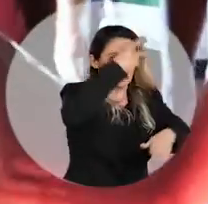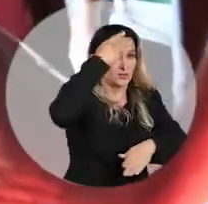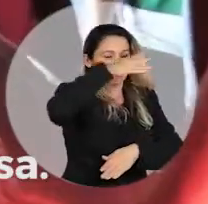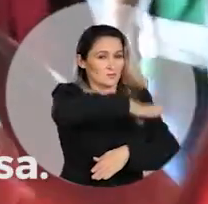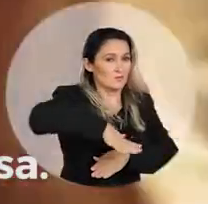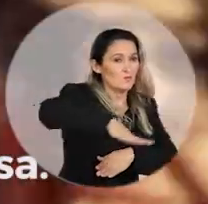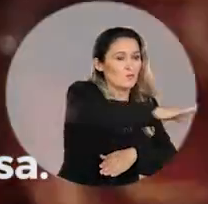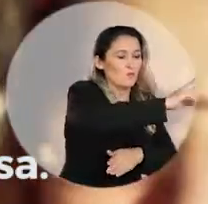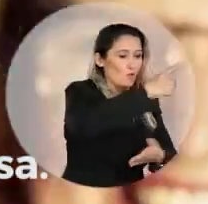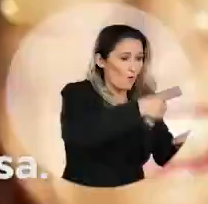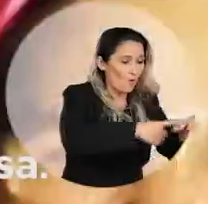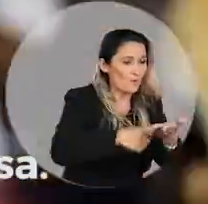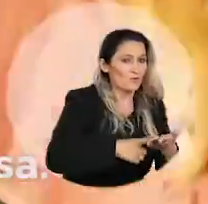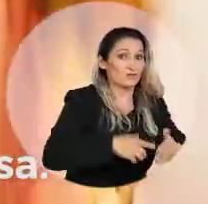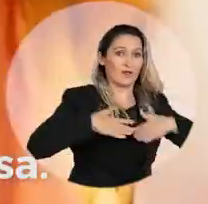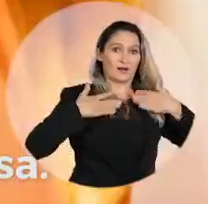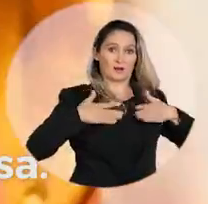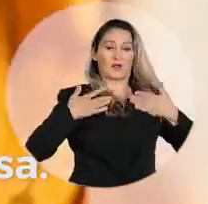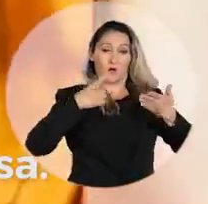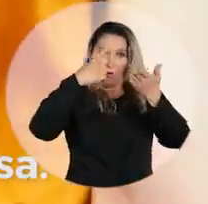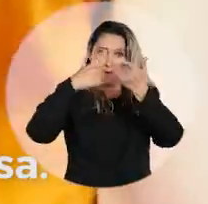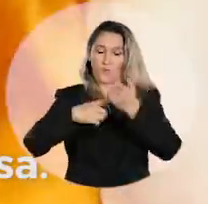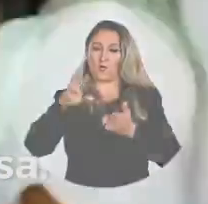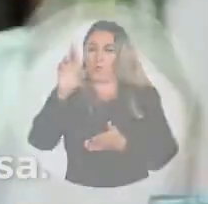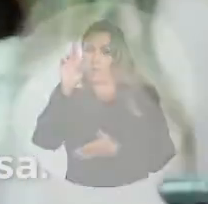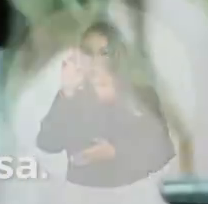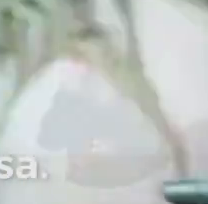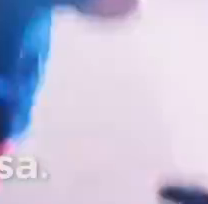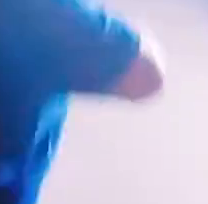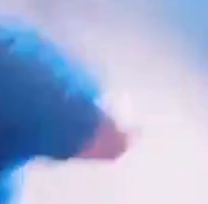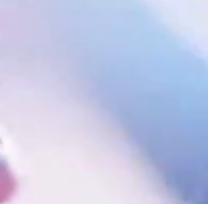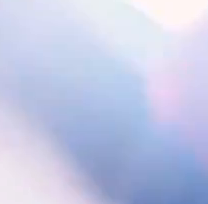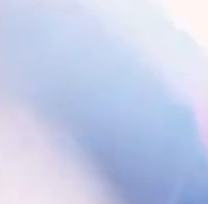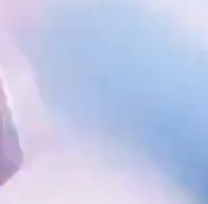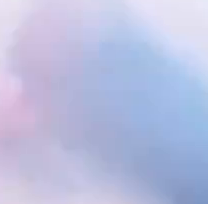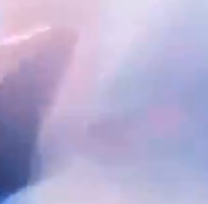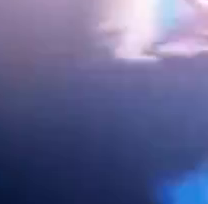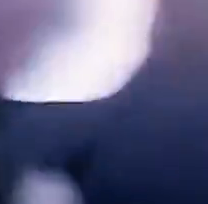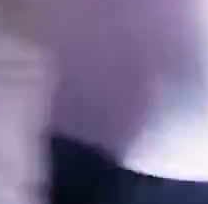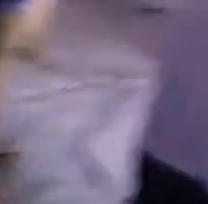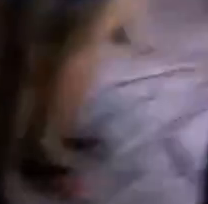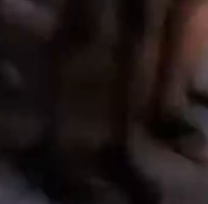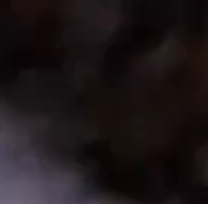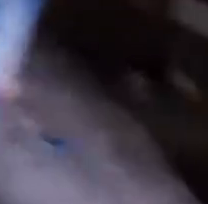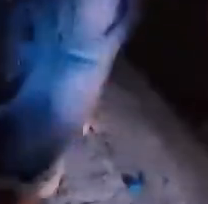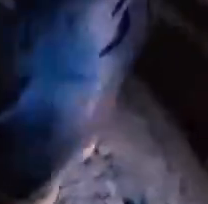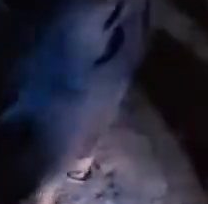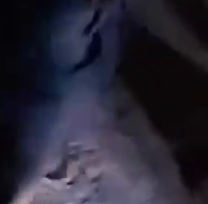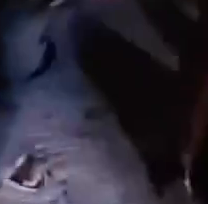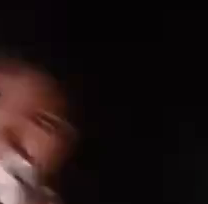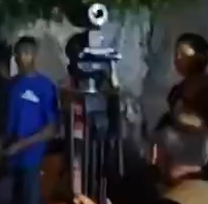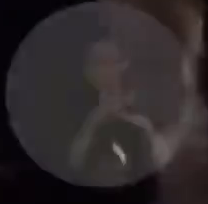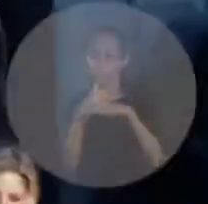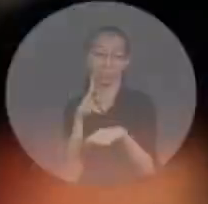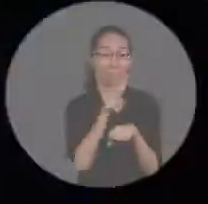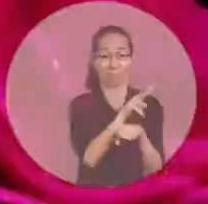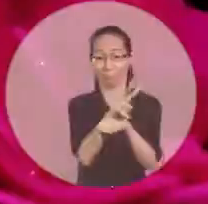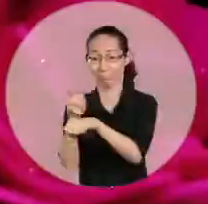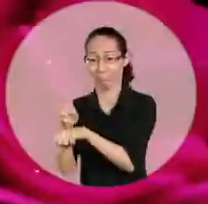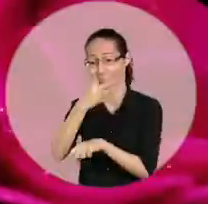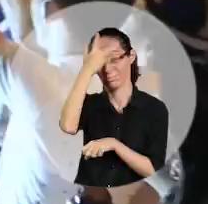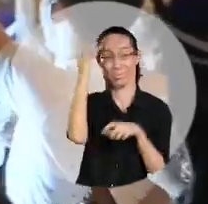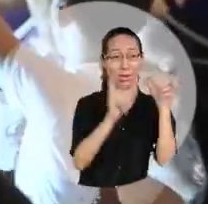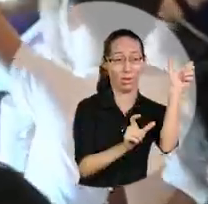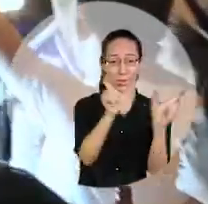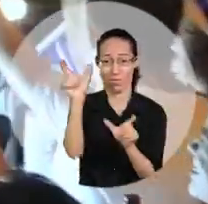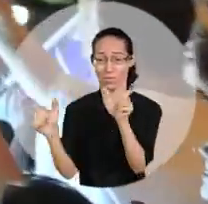de Mossoró confirmou com seu entusiasmo que fechou com a Rosa. Prefeita de Mossoró! Seu